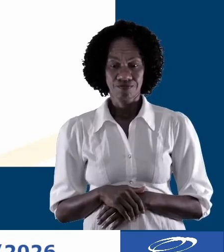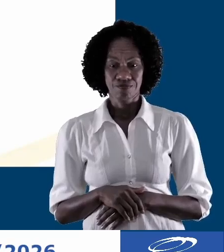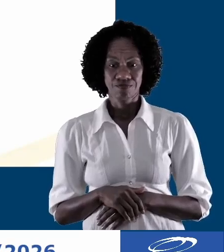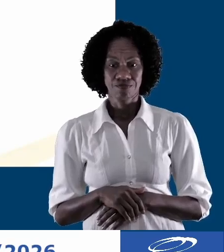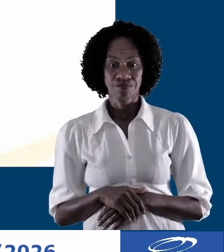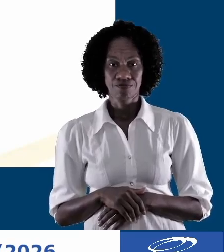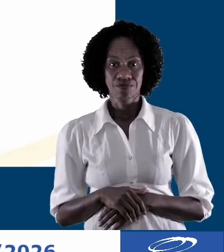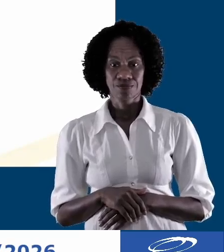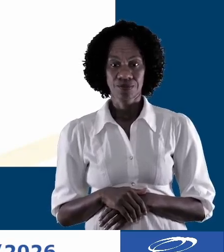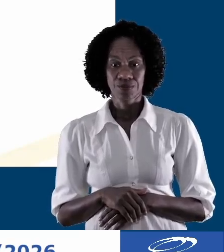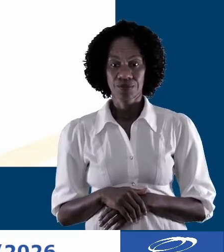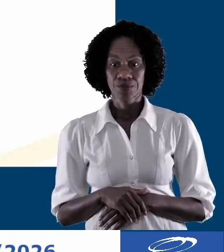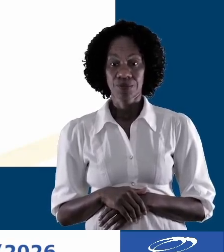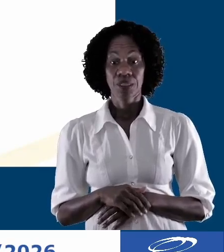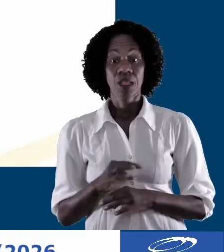Em relação ao tratamento,